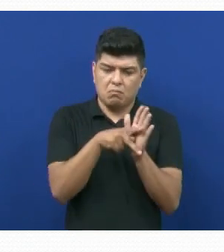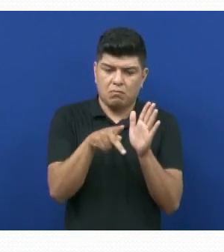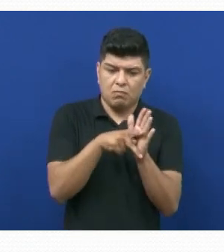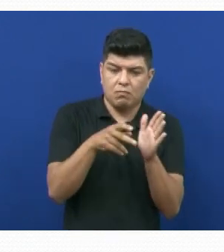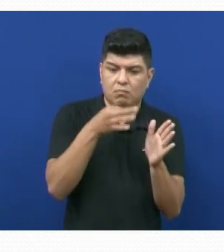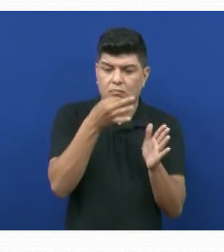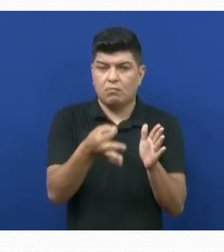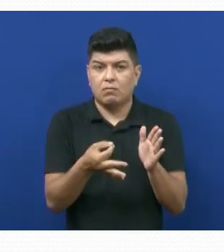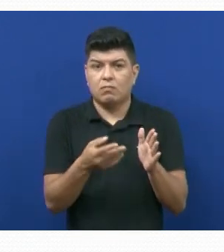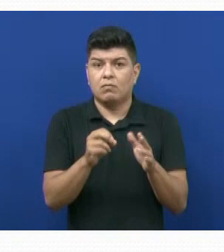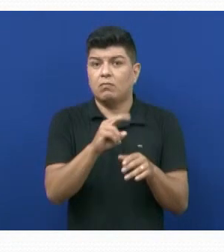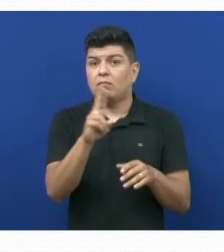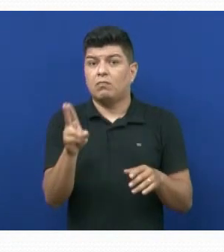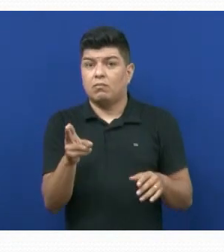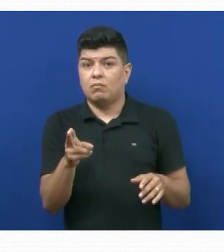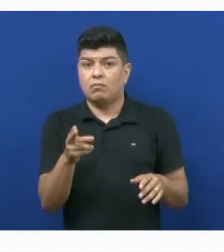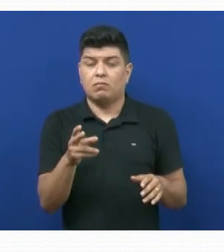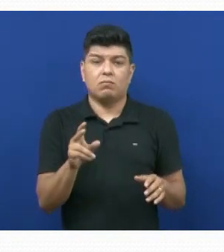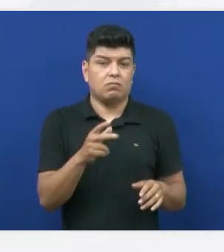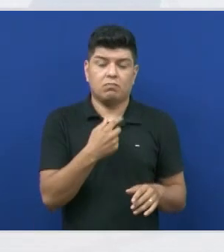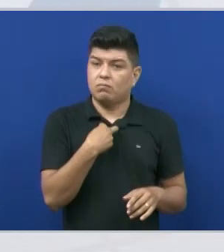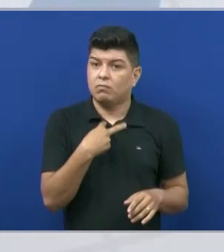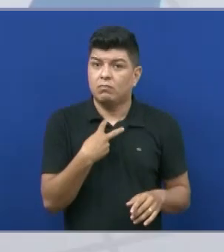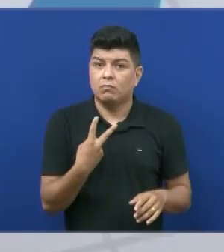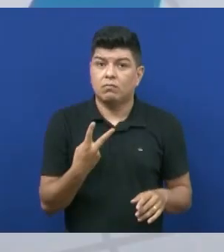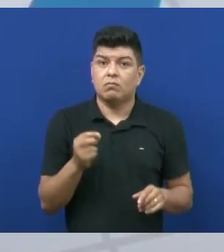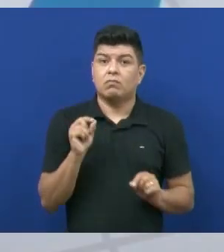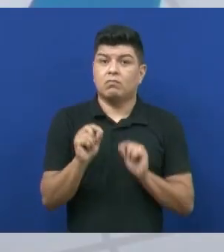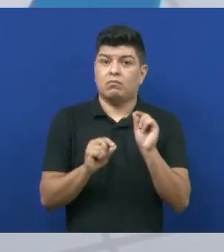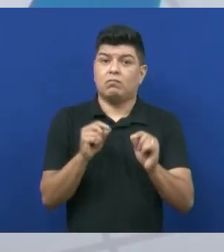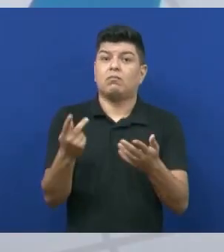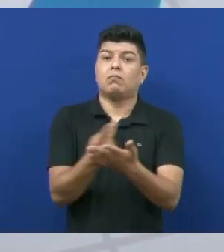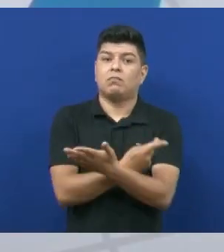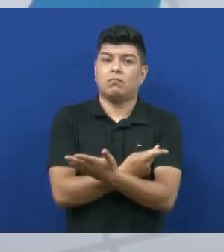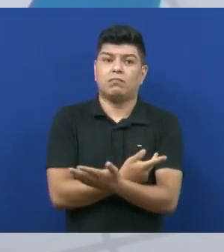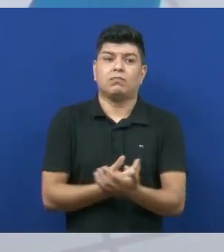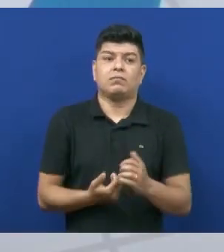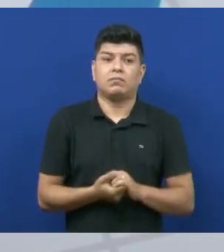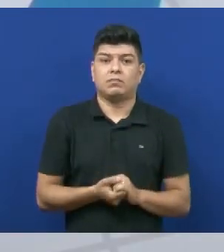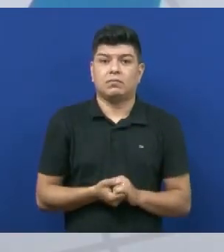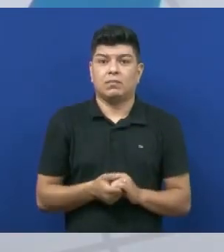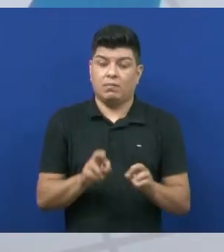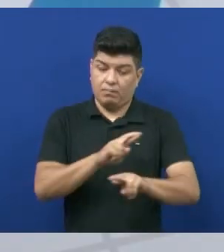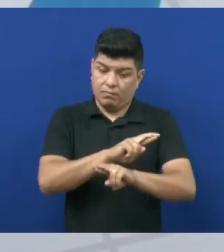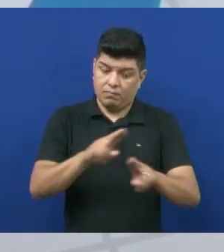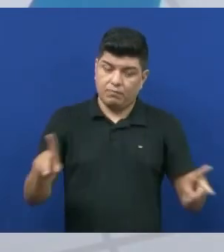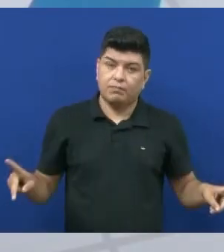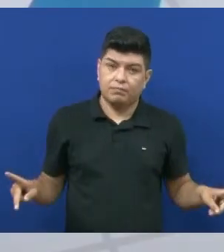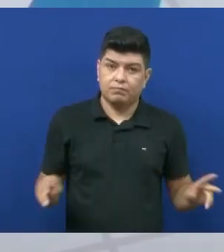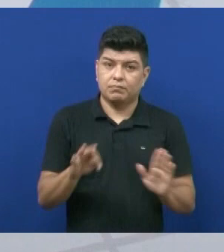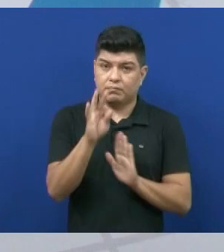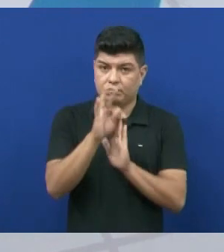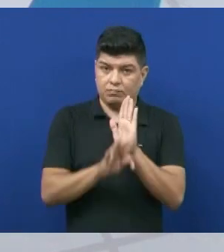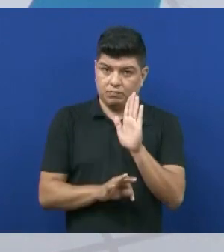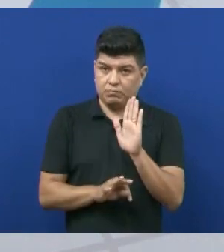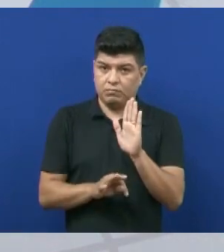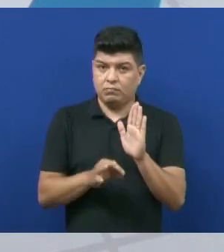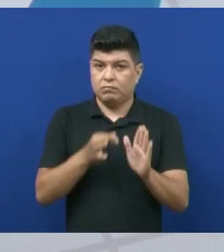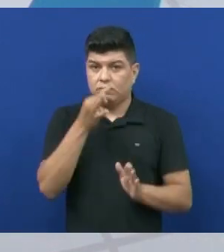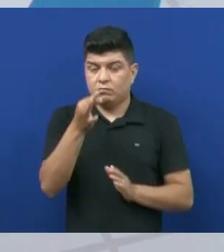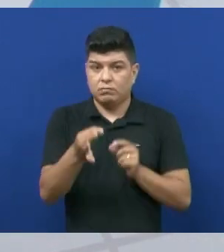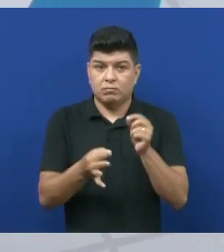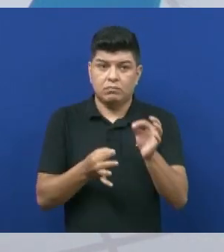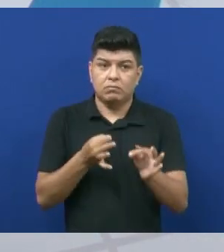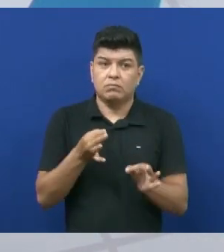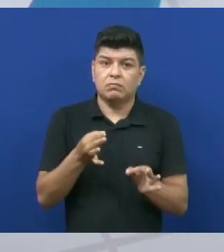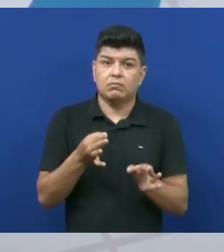de valor ou mesmo uma opinião. Ele se baseia em fatos. E essa é a diferença entre um texto